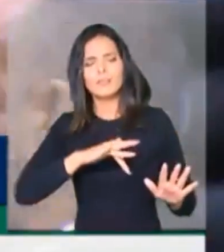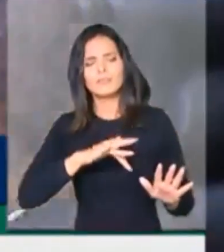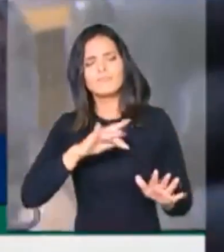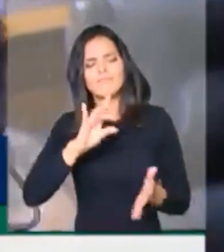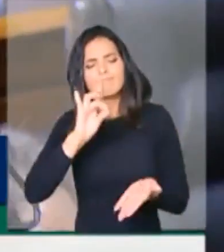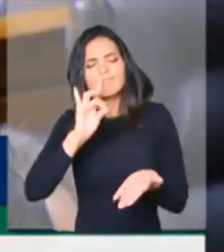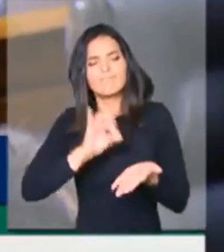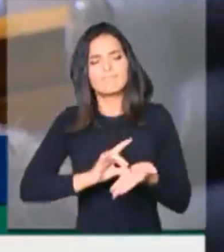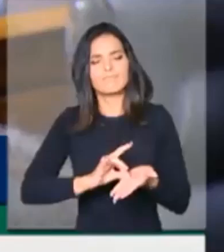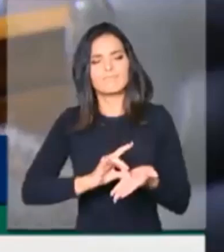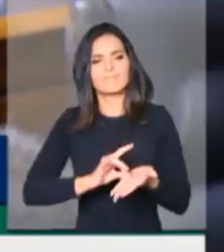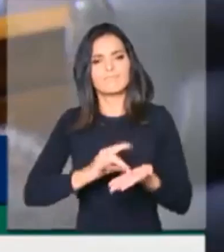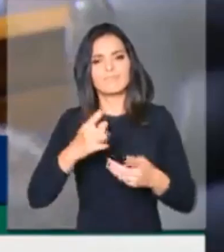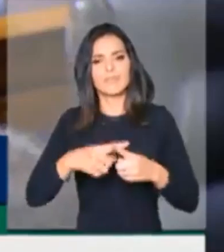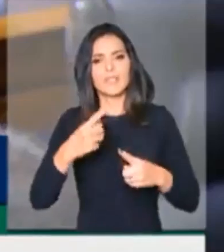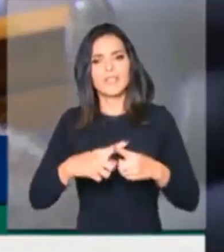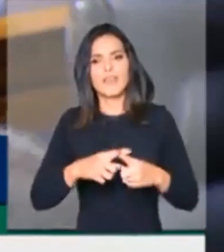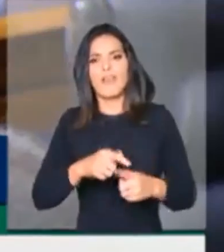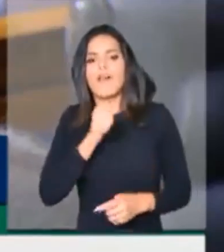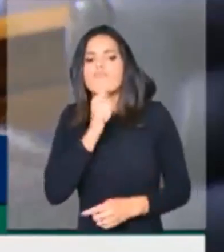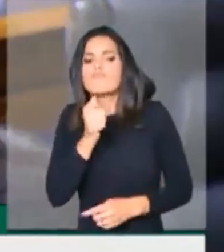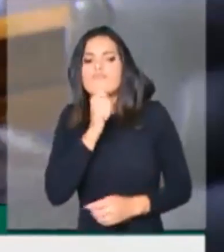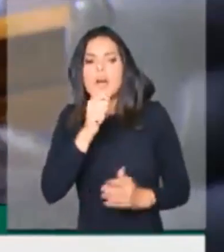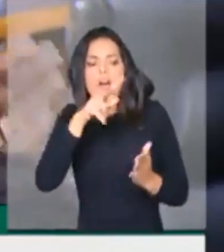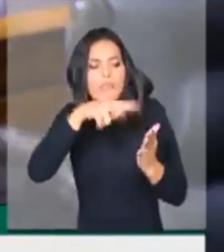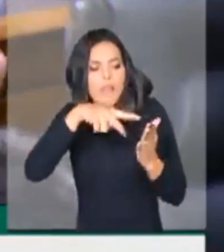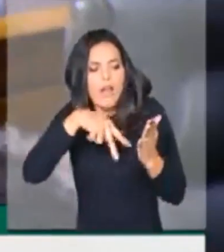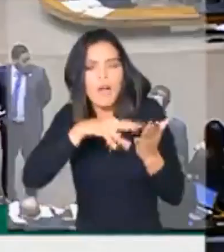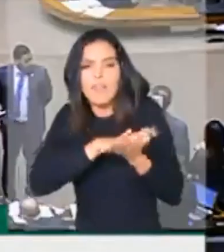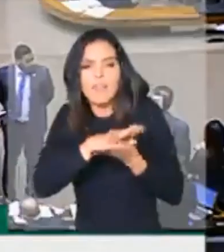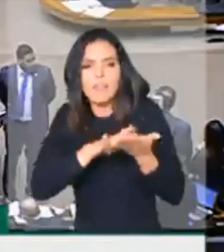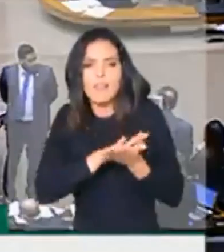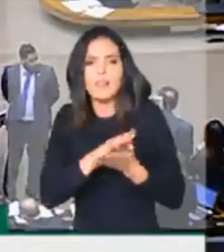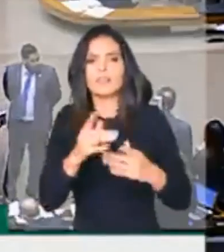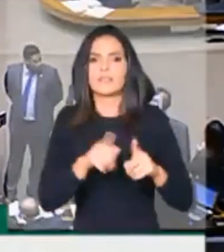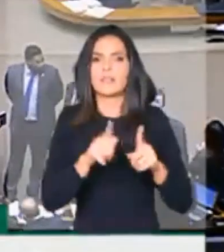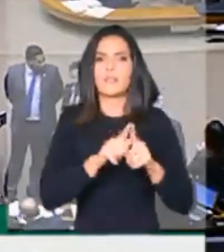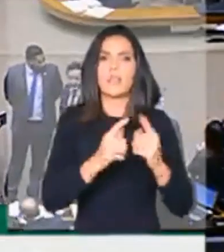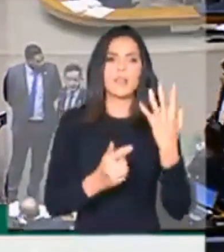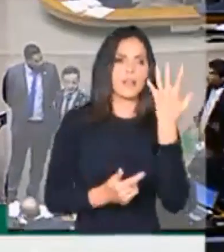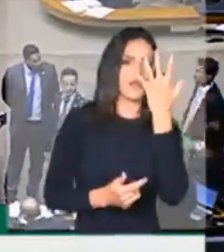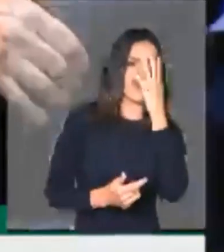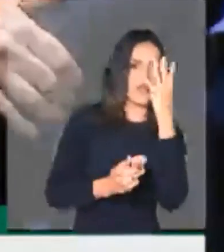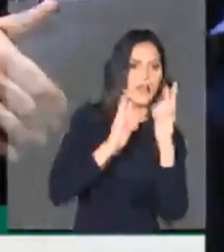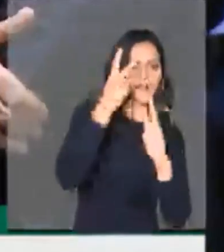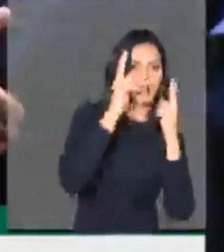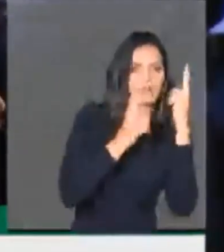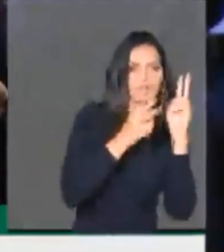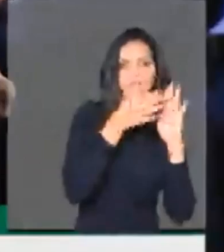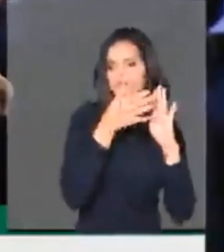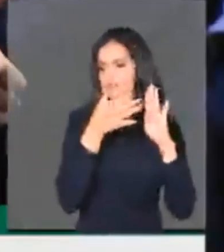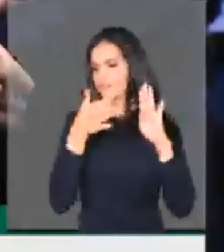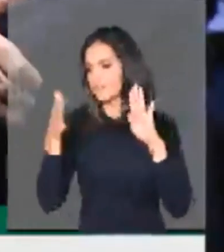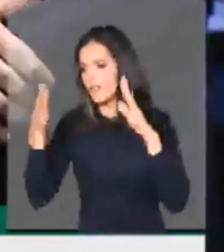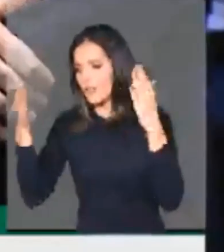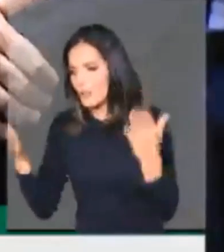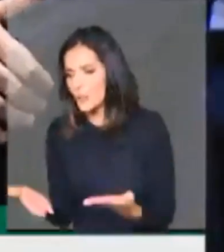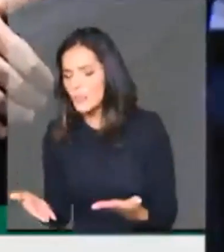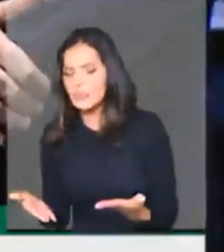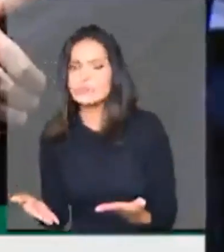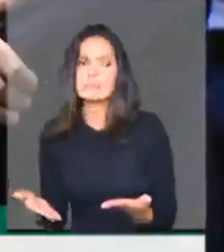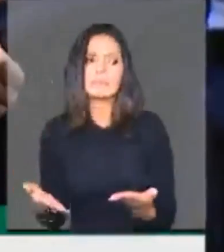que mesmo antes das análises de todo o processo que nós vivenciamos do Carnaval até aqui, que nós tenhamos aqui